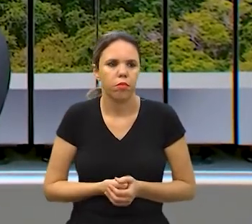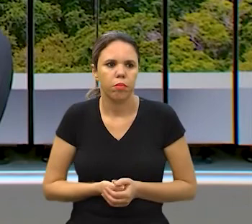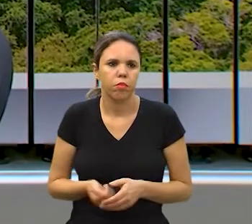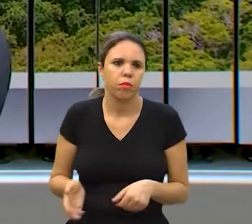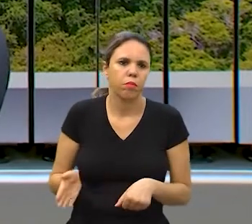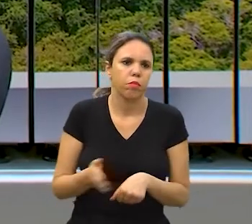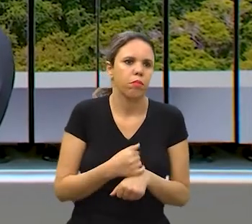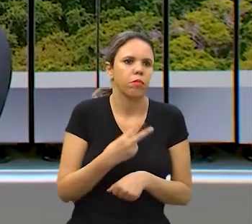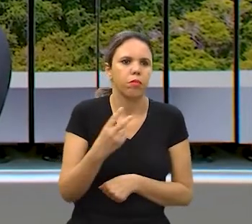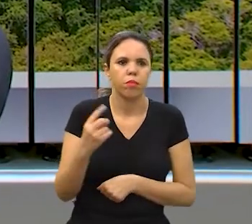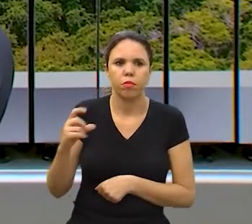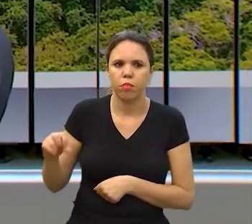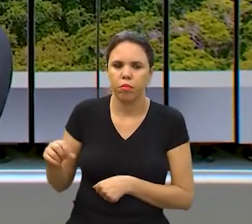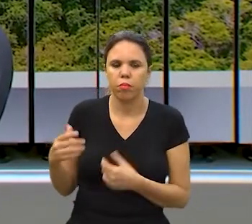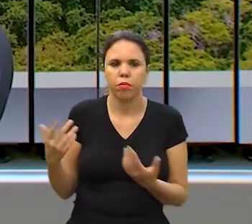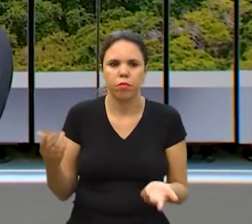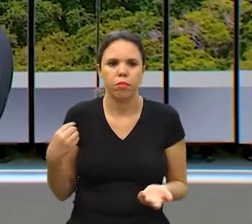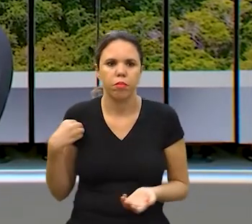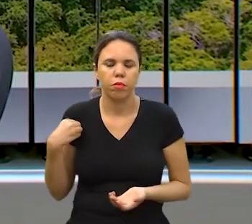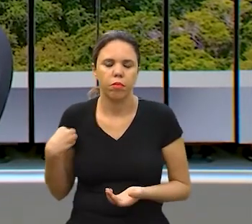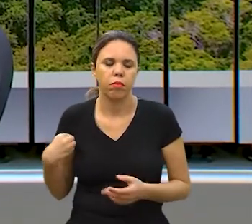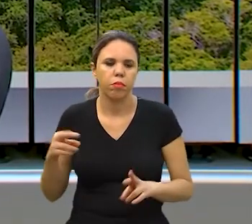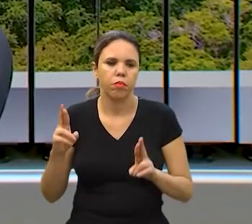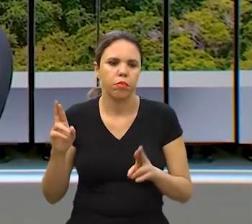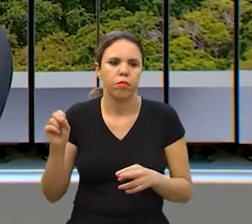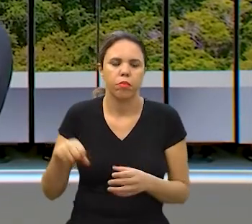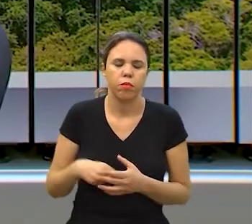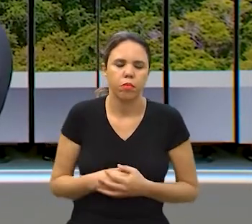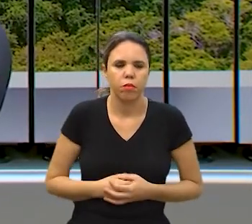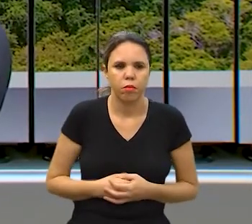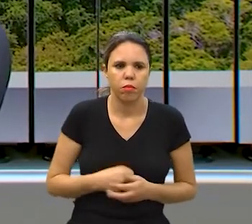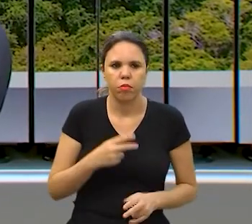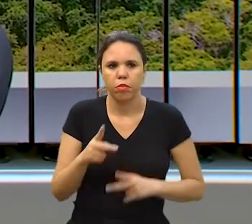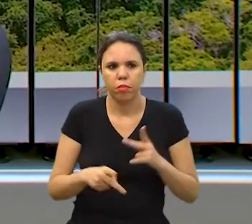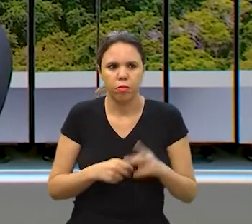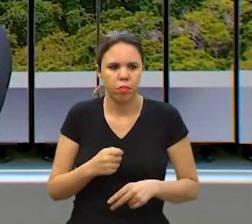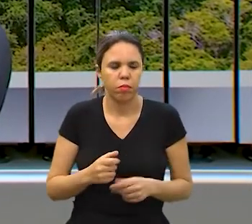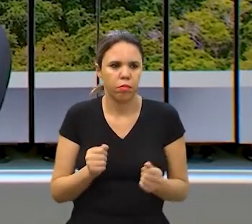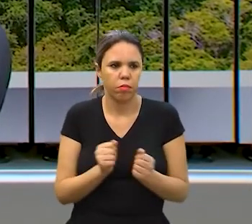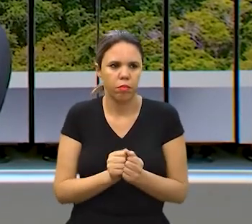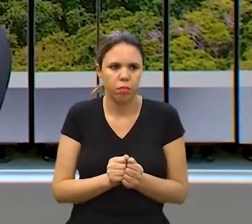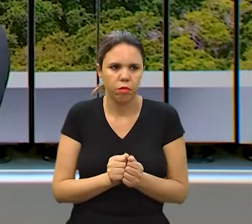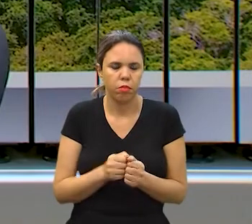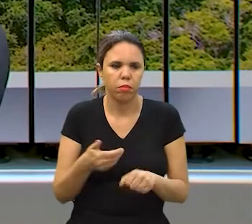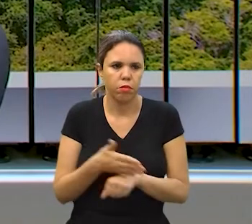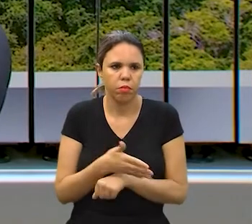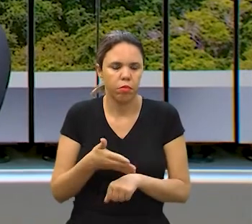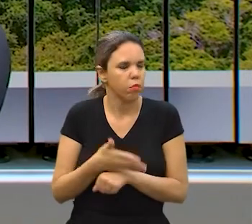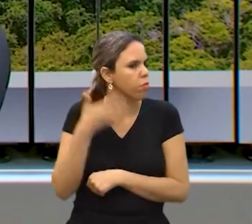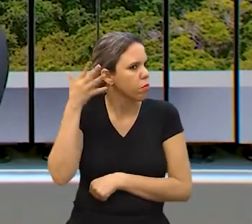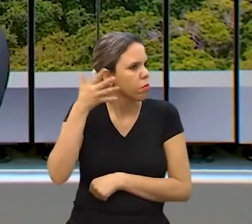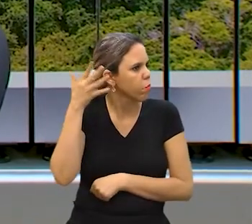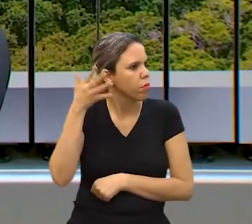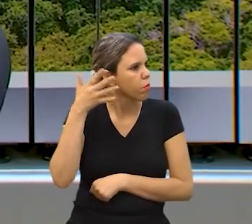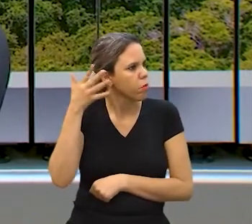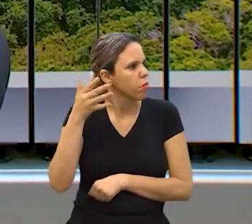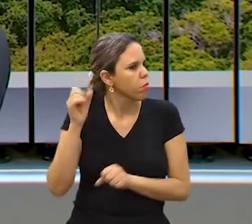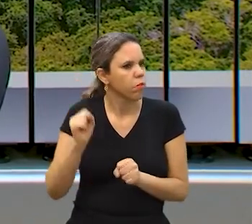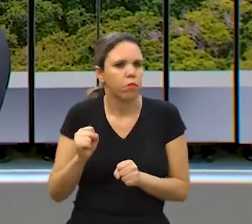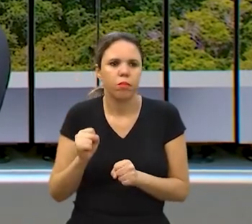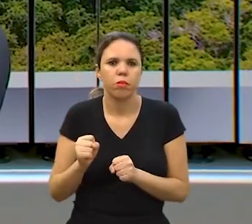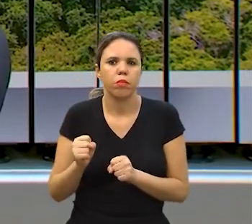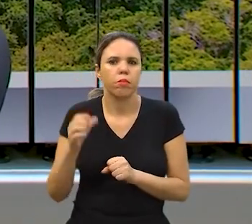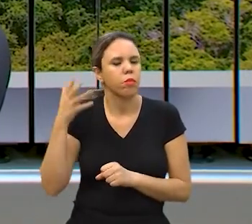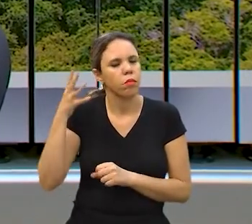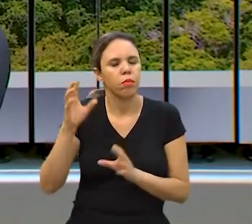né, antes de 2019. Então, a gente espera, sim, que as pessoas possam estar juntos, possam participar de palestras,